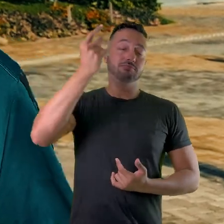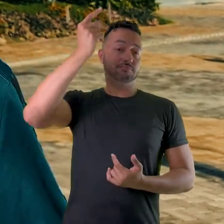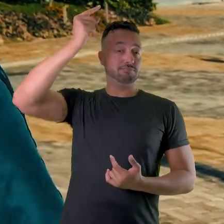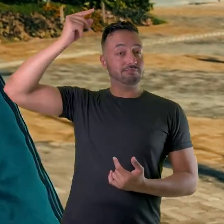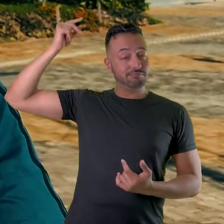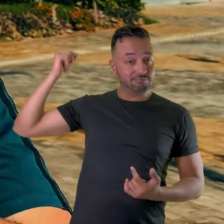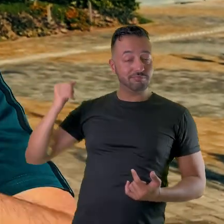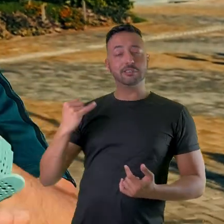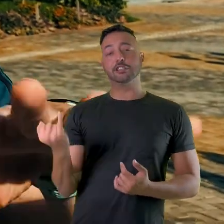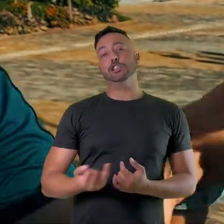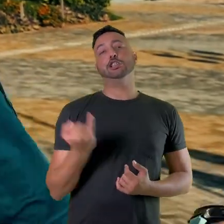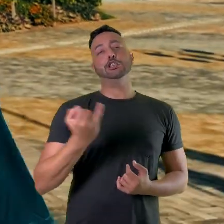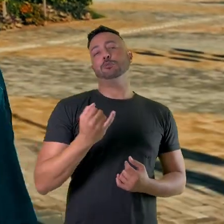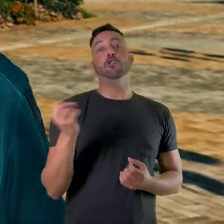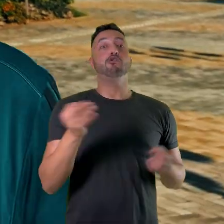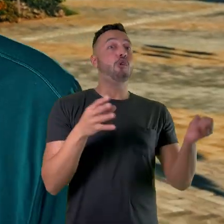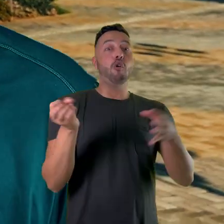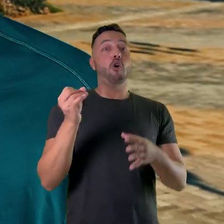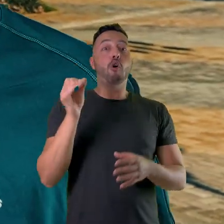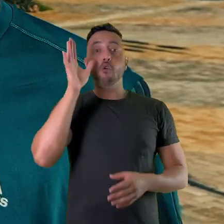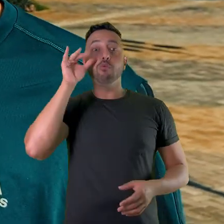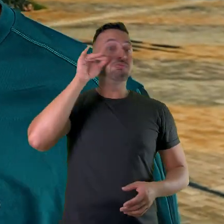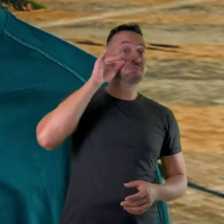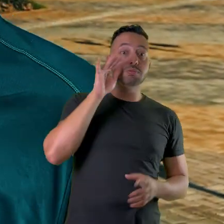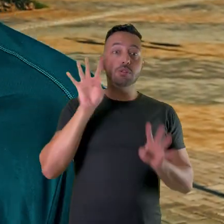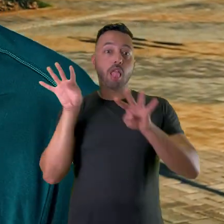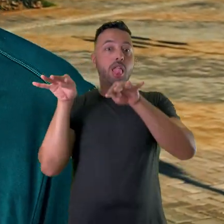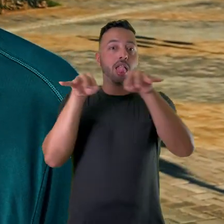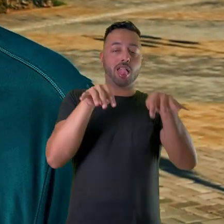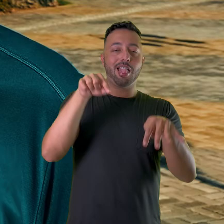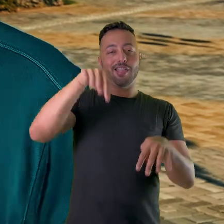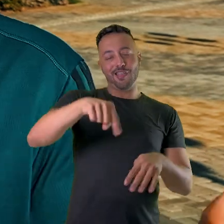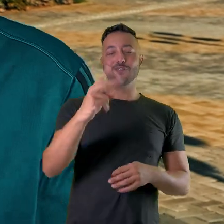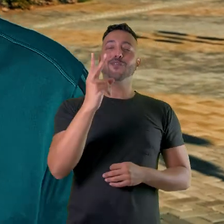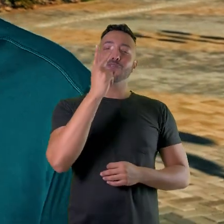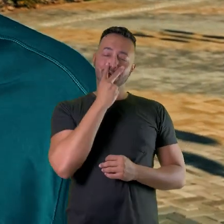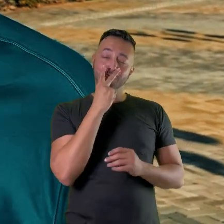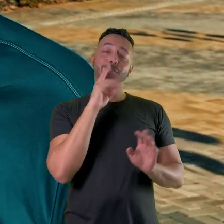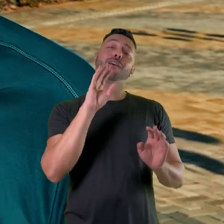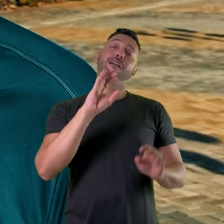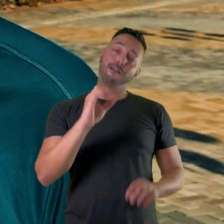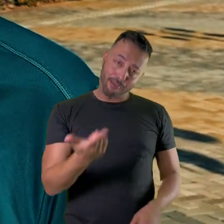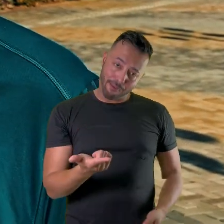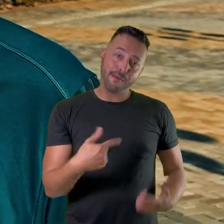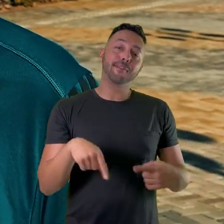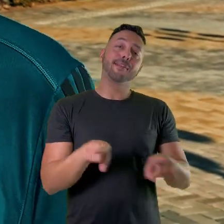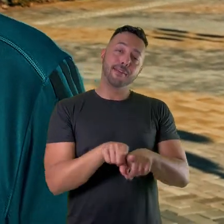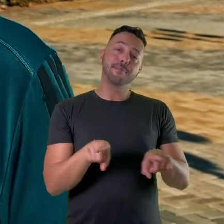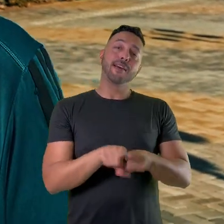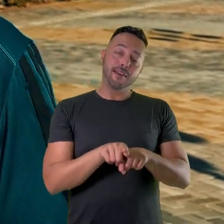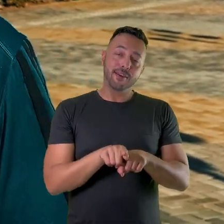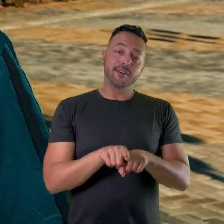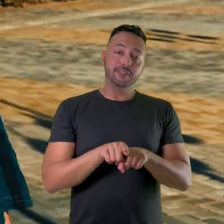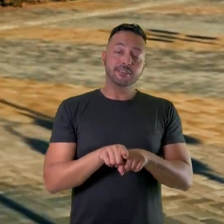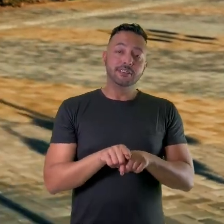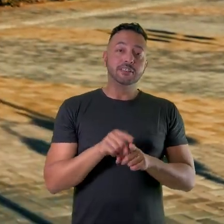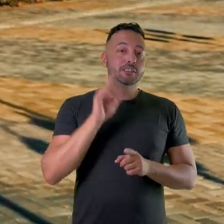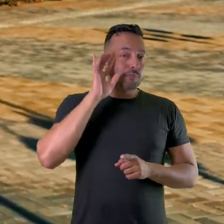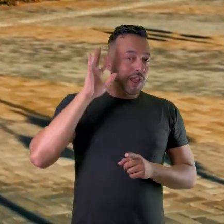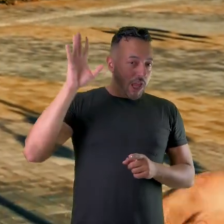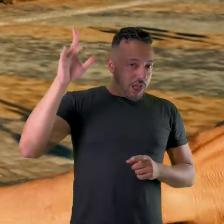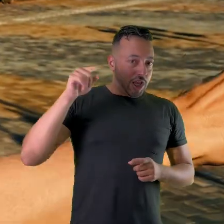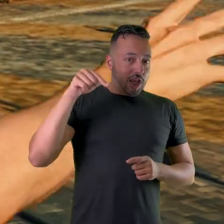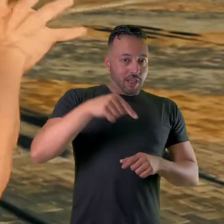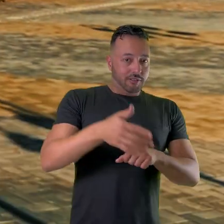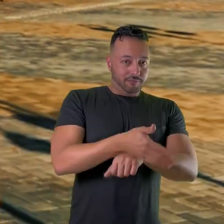era importante, era novidade em qualquer lugar do planeta. Em Vitória de Santo Antão, evidentemente, não foi diferente. Imagine que